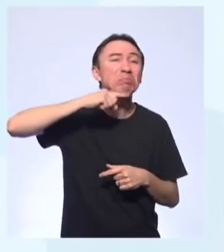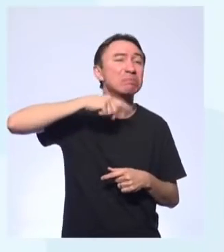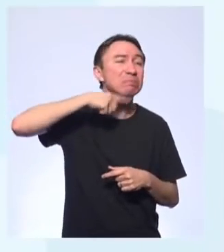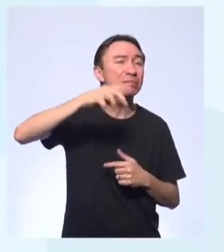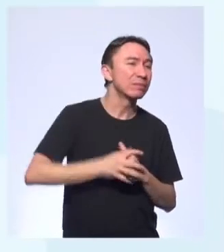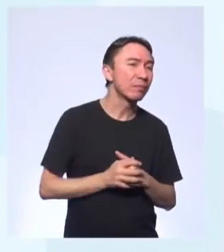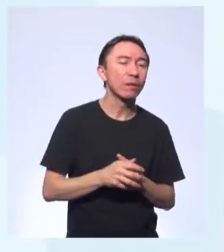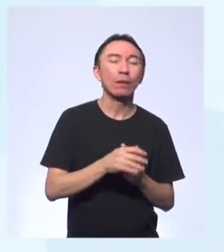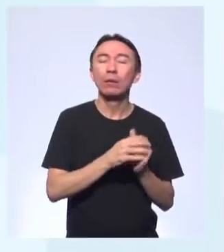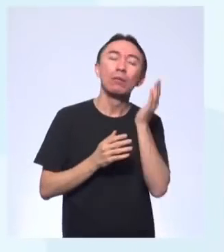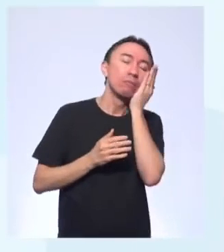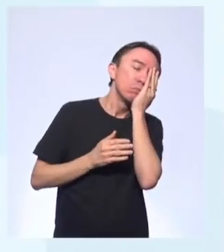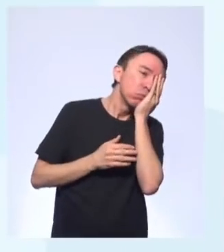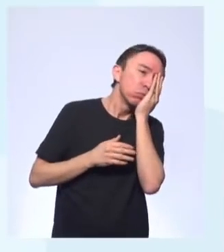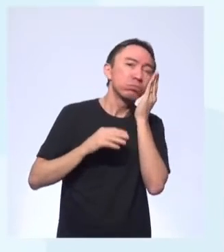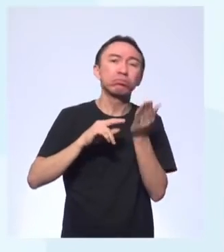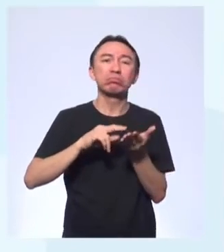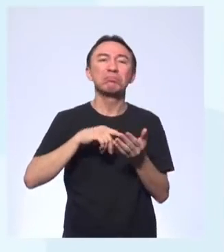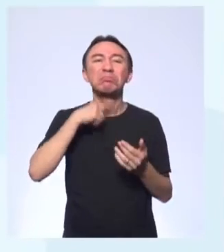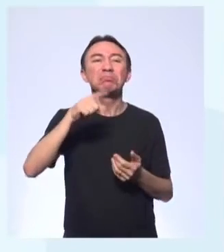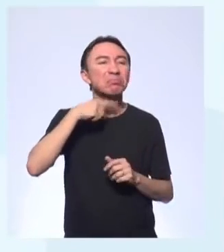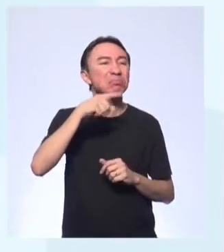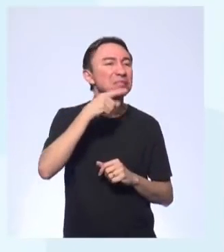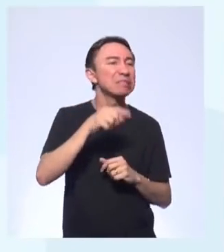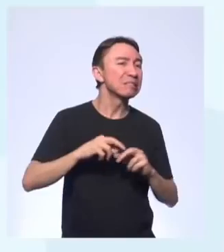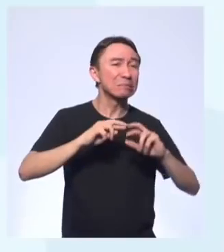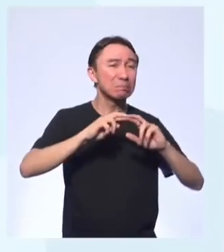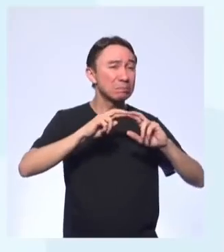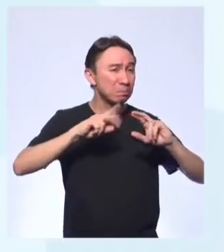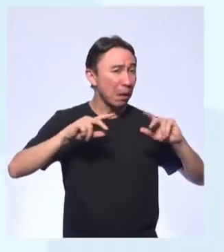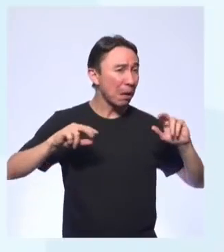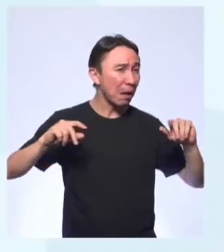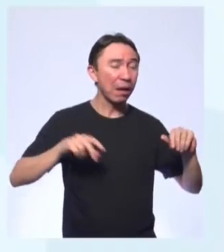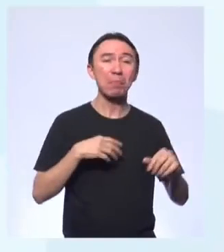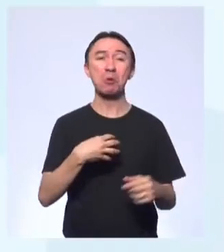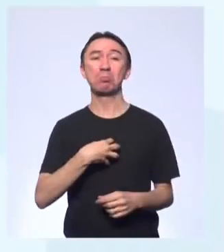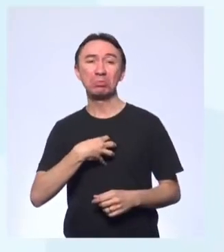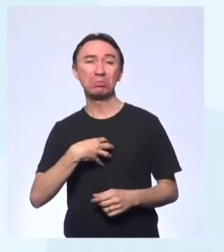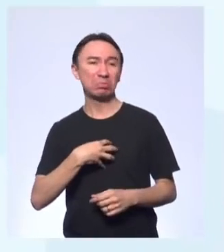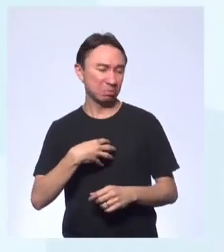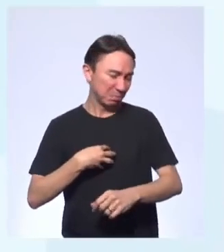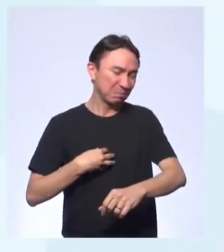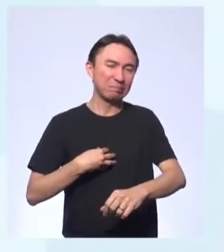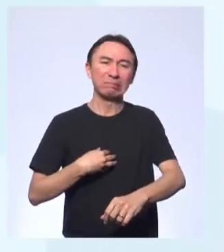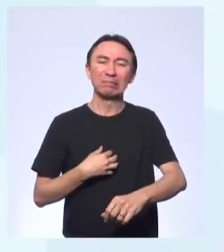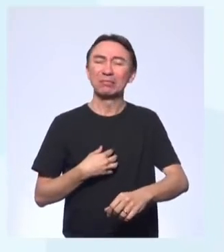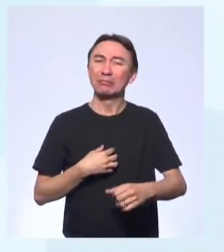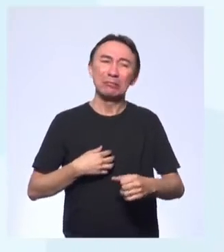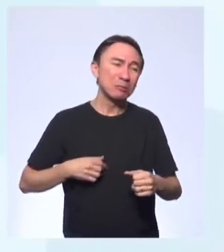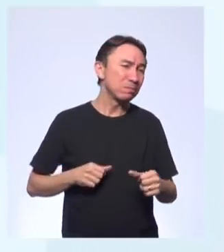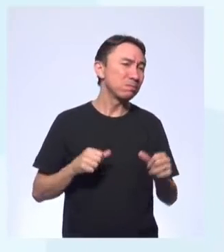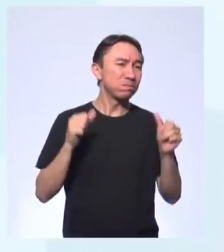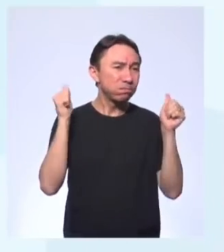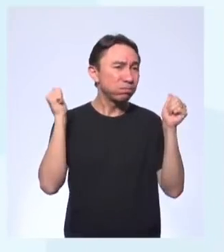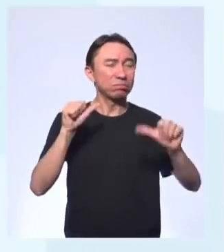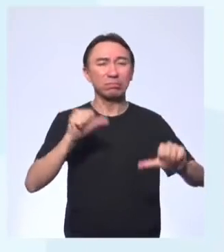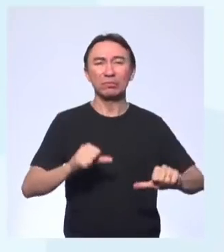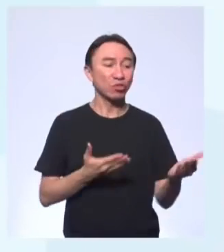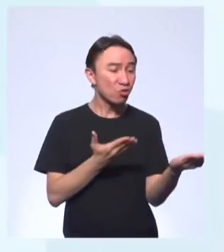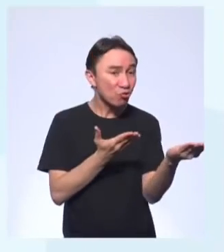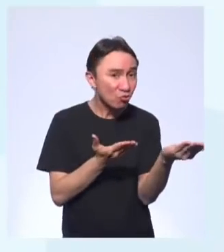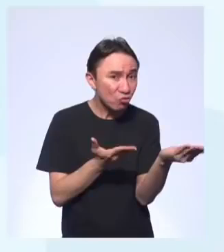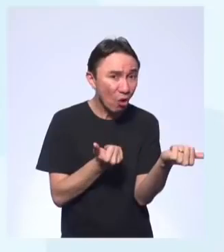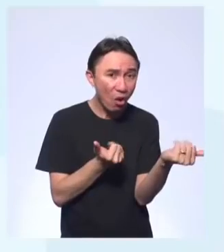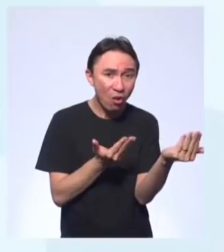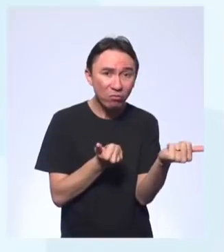e comportamental dos adolescentes. Né? Então, atinge muito vocês nessa faixa etária, é muito